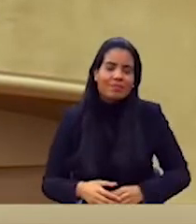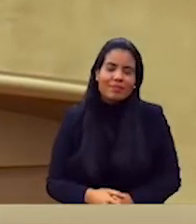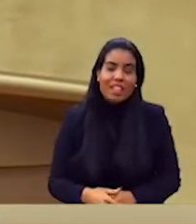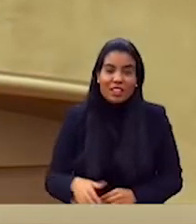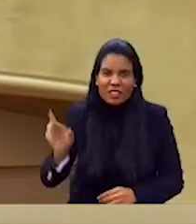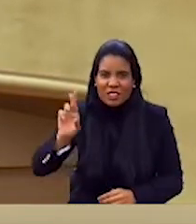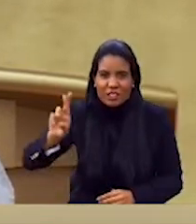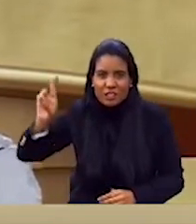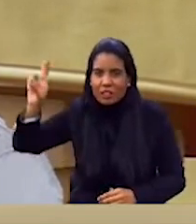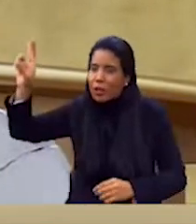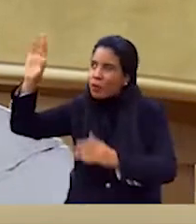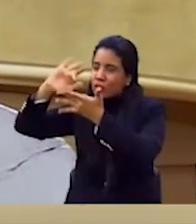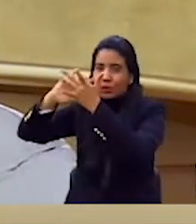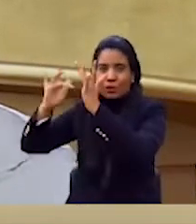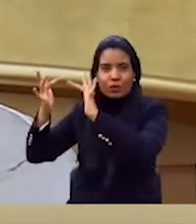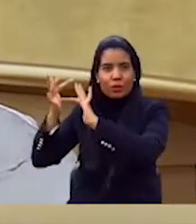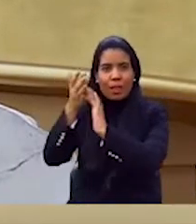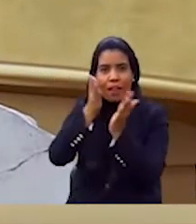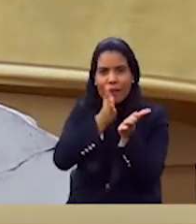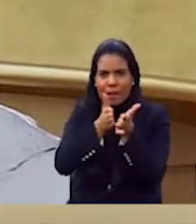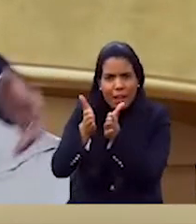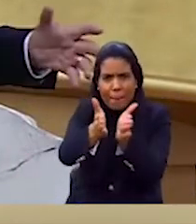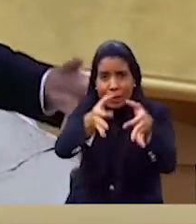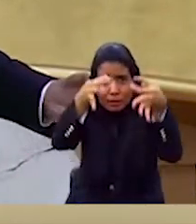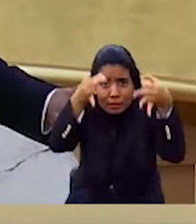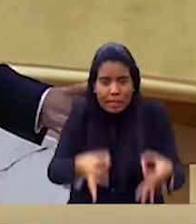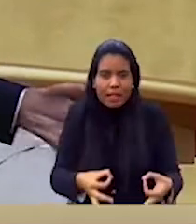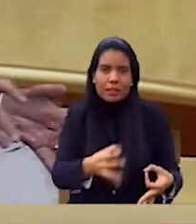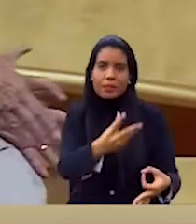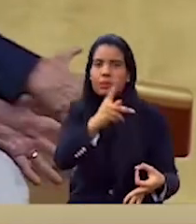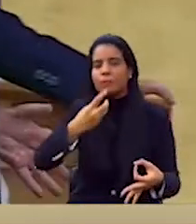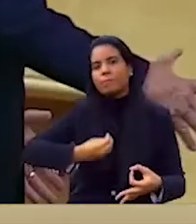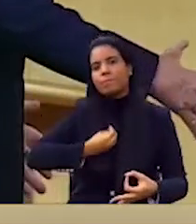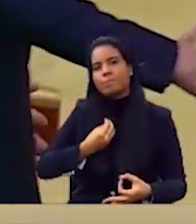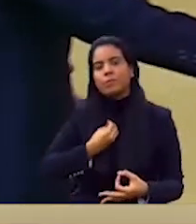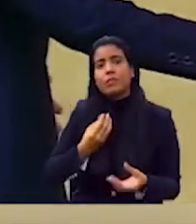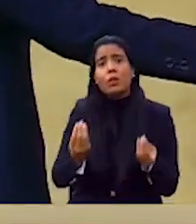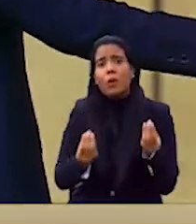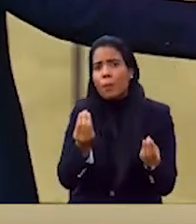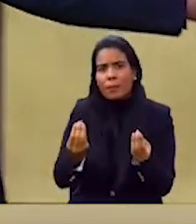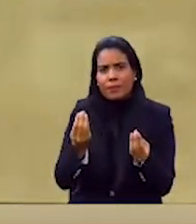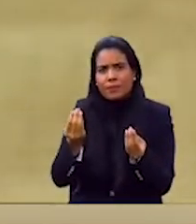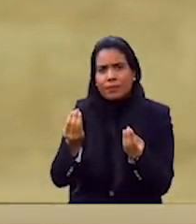porta. Amém? A porta de entrada no,